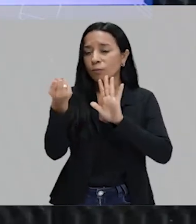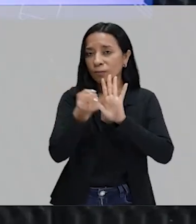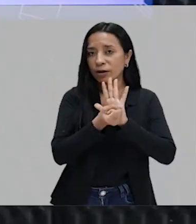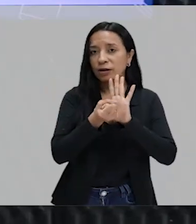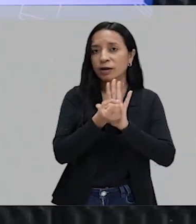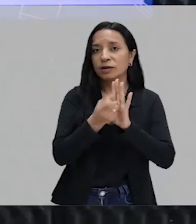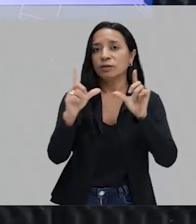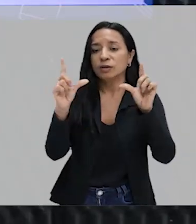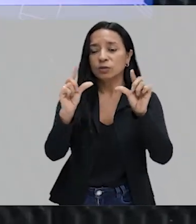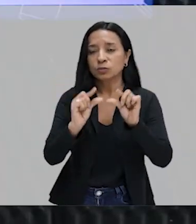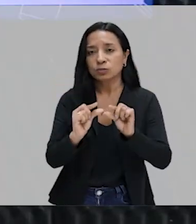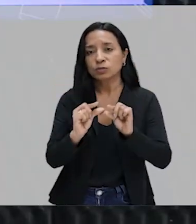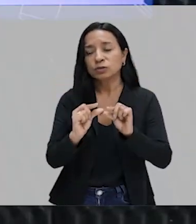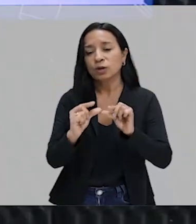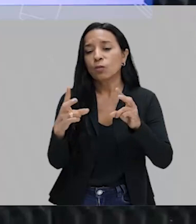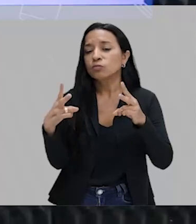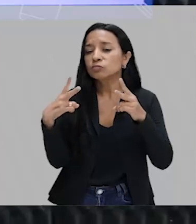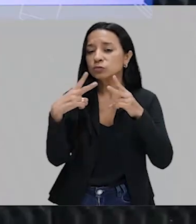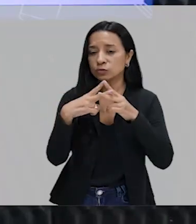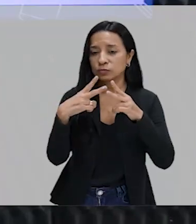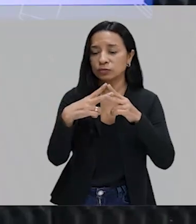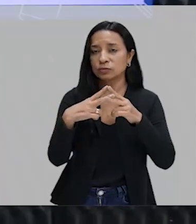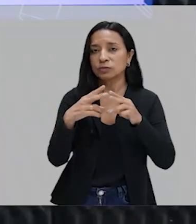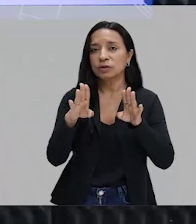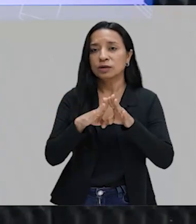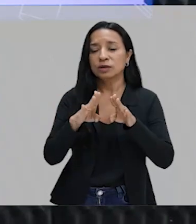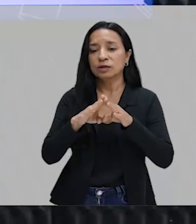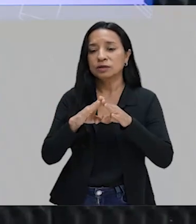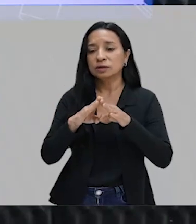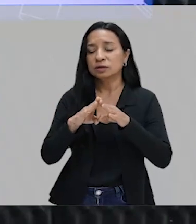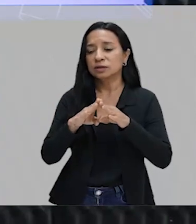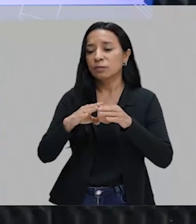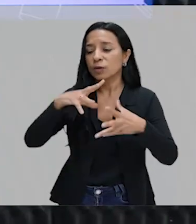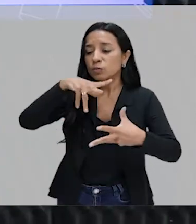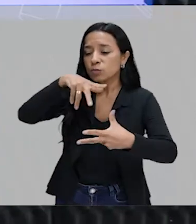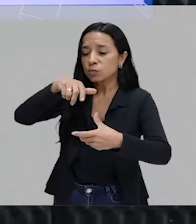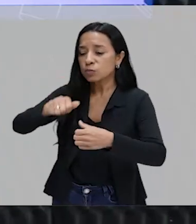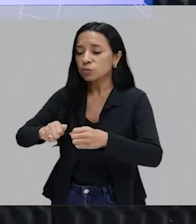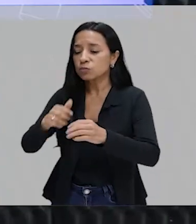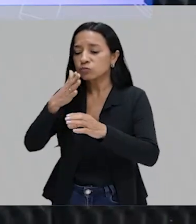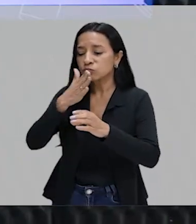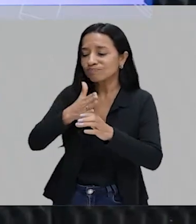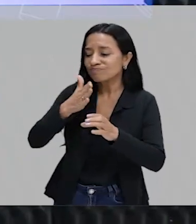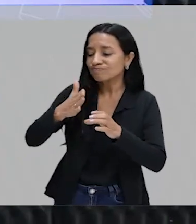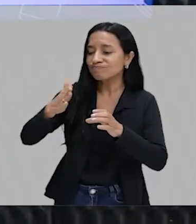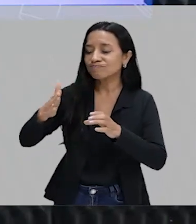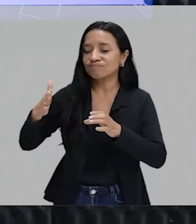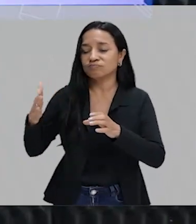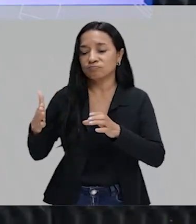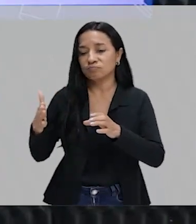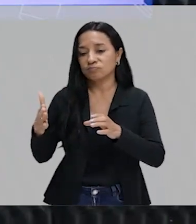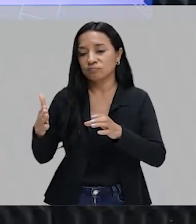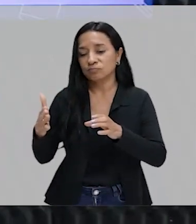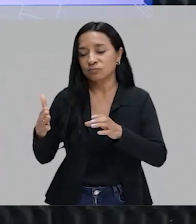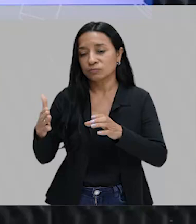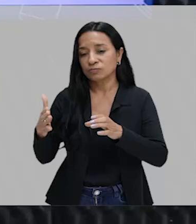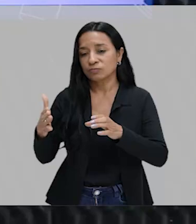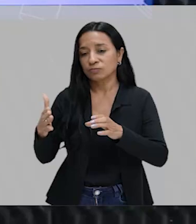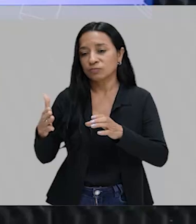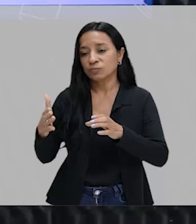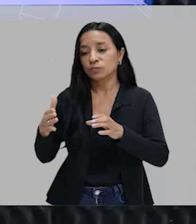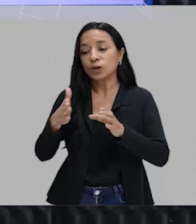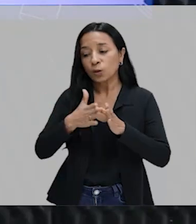conflitos e pela multipolaridade. Afinal de contas, durante a Guerra Fria, nós tivemos muitos